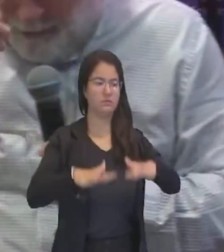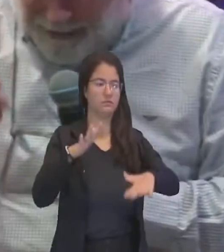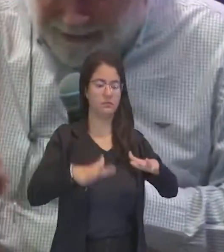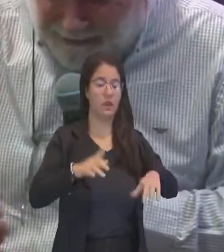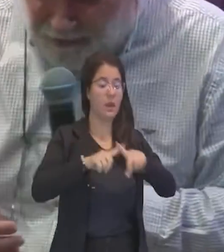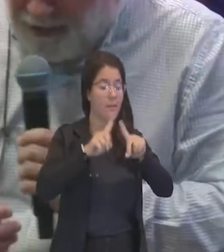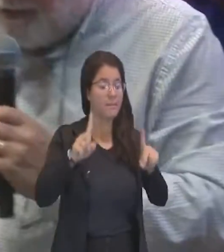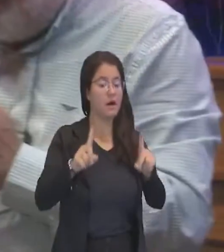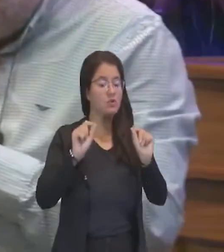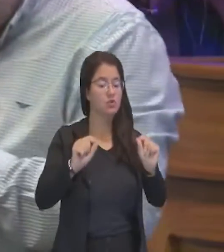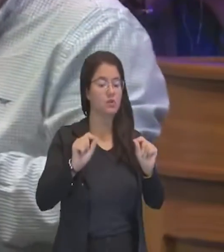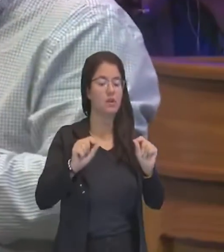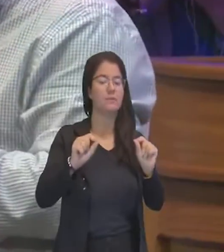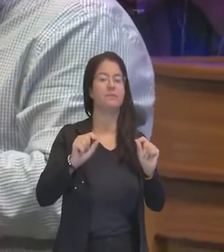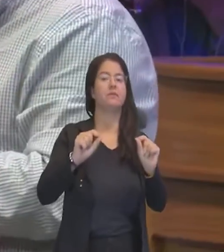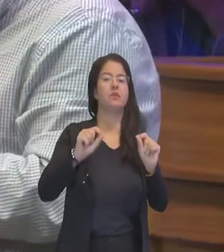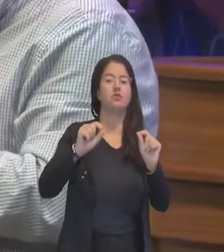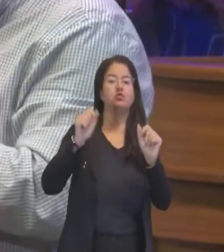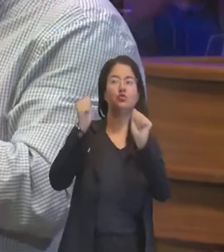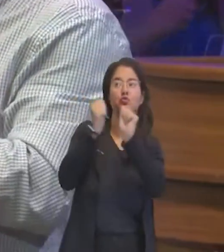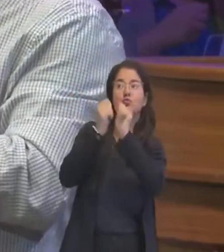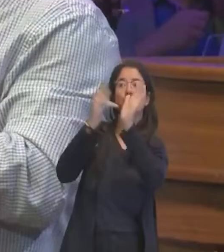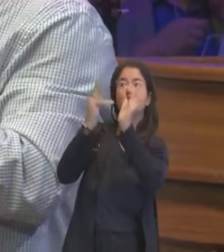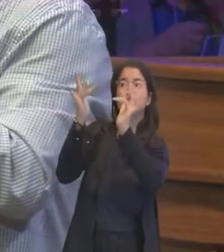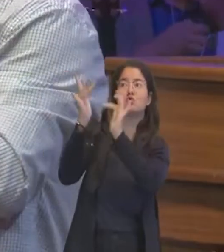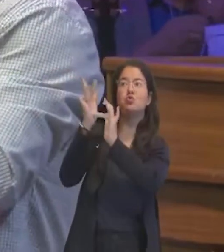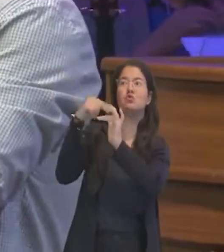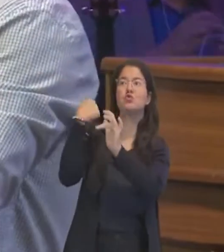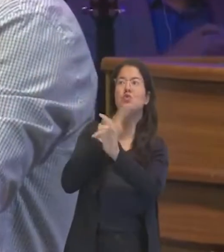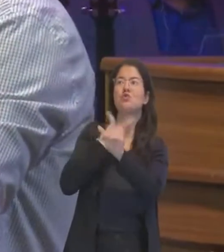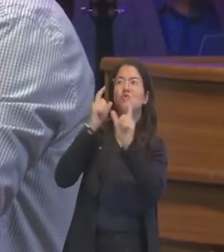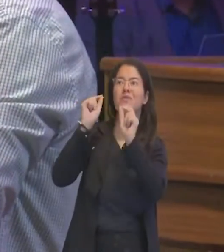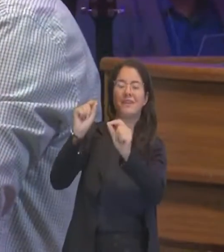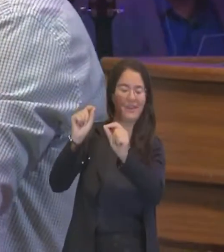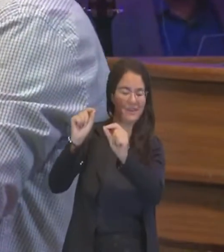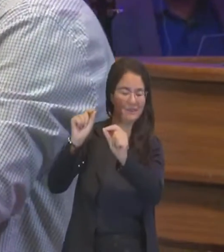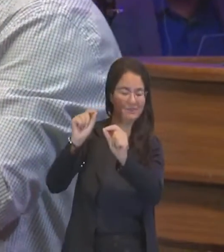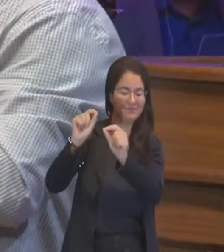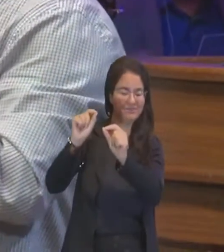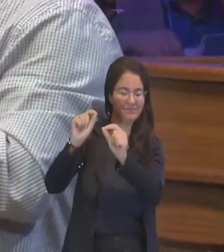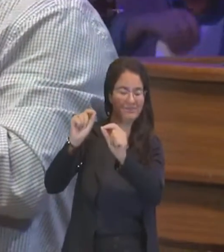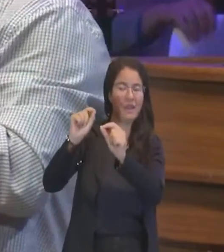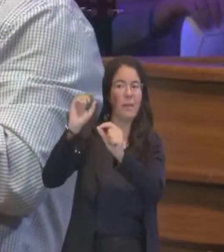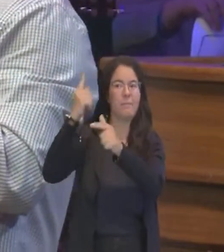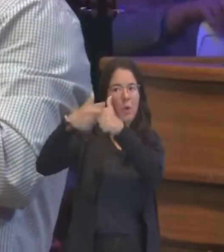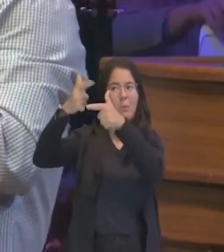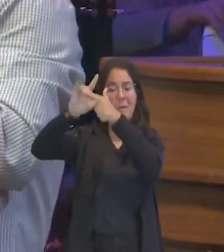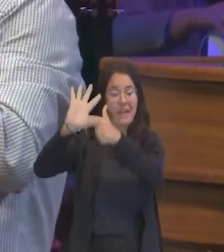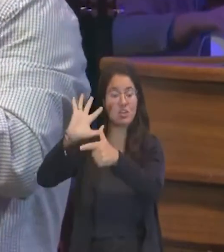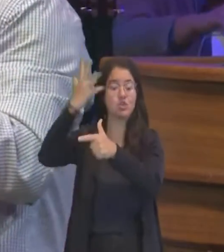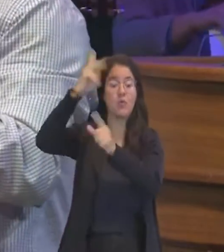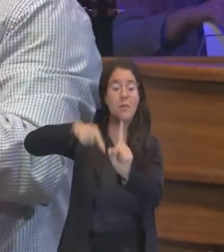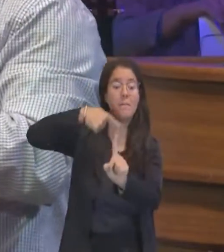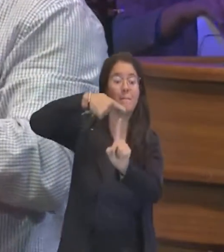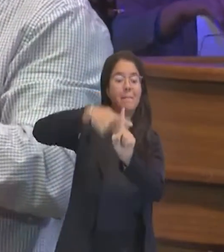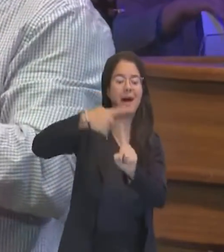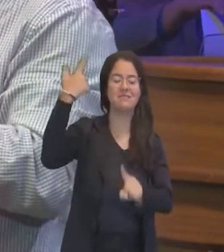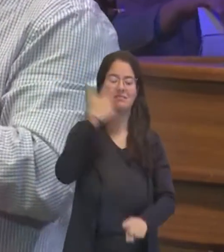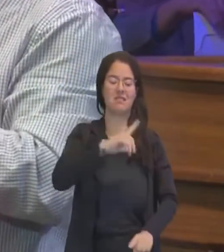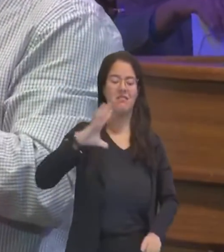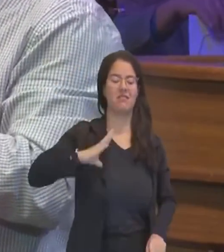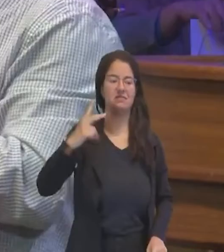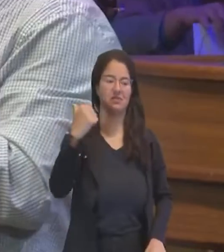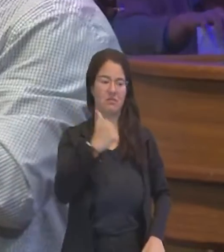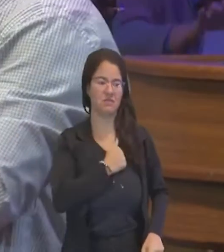para todas essas questões, mas em Jesus nós encontramos a salvação. Em Jesus nós encontramos o perdão dos